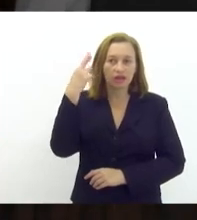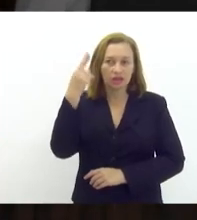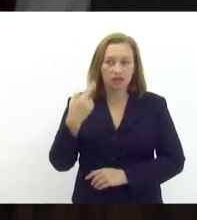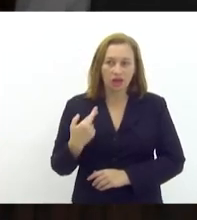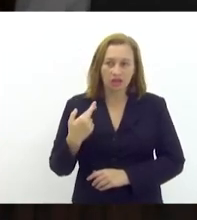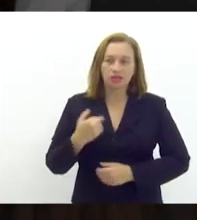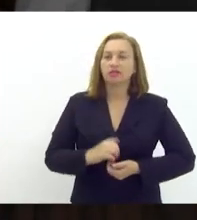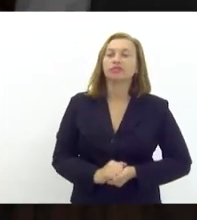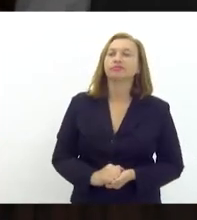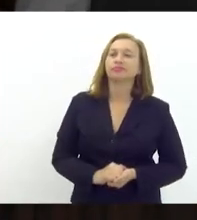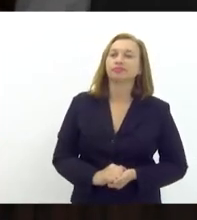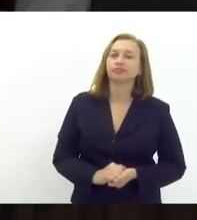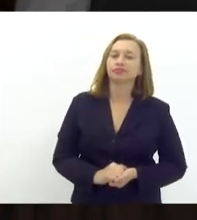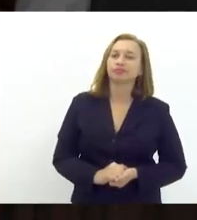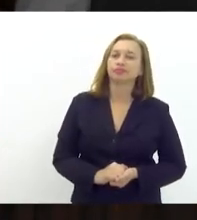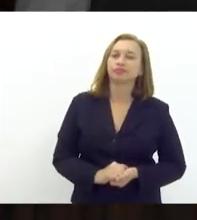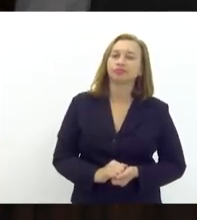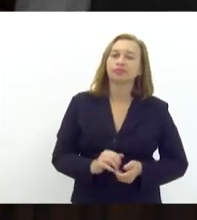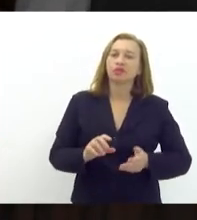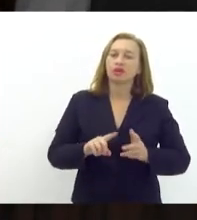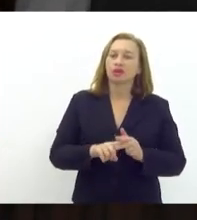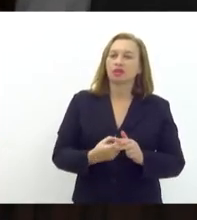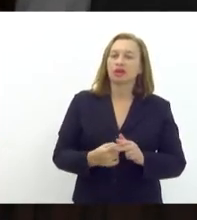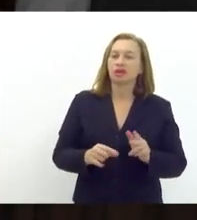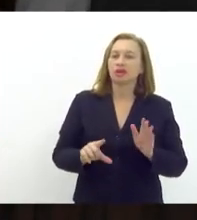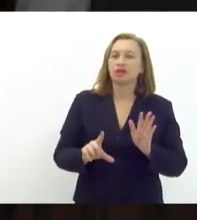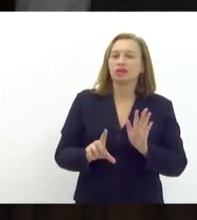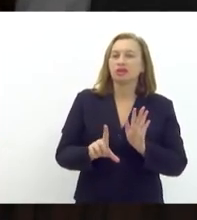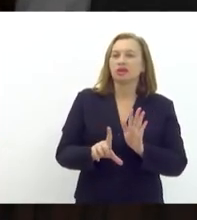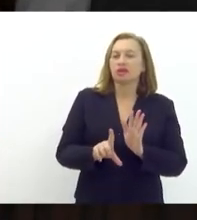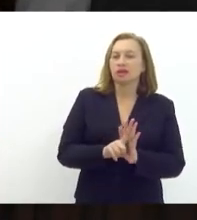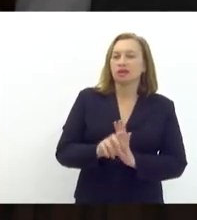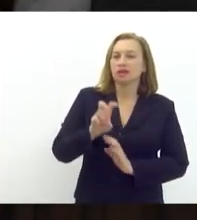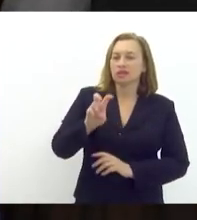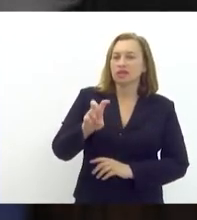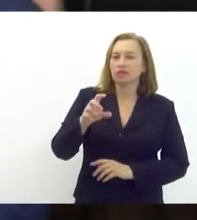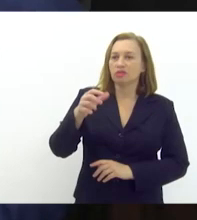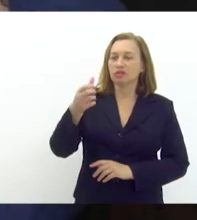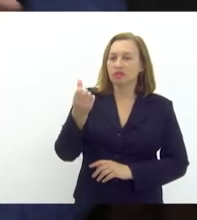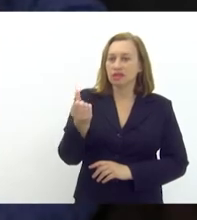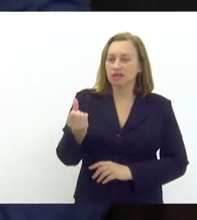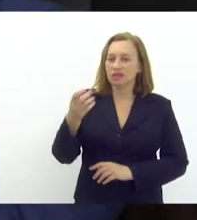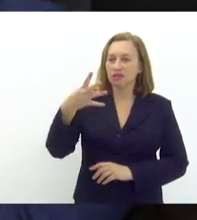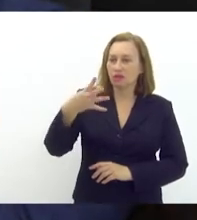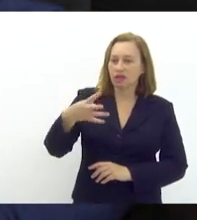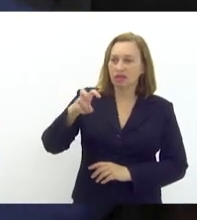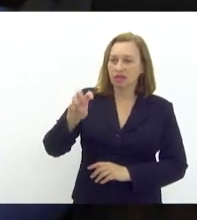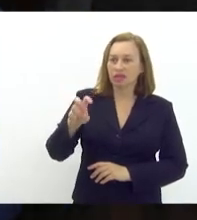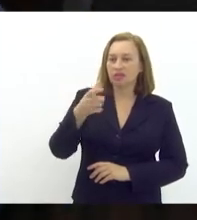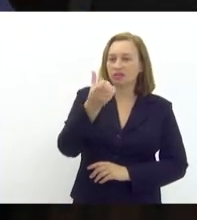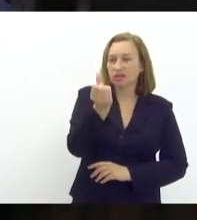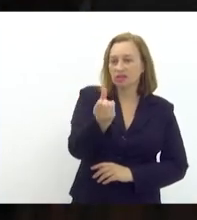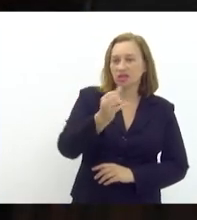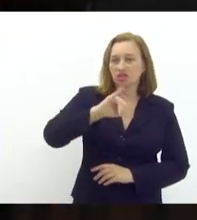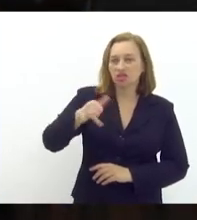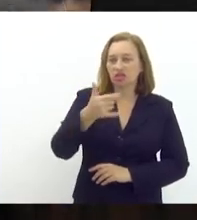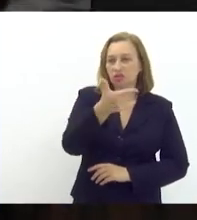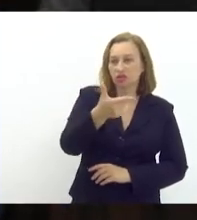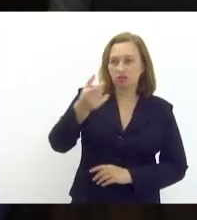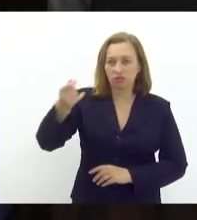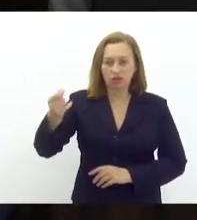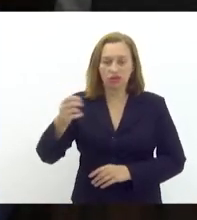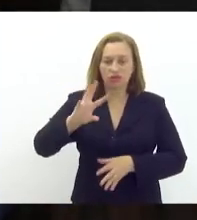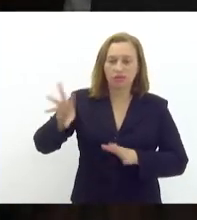que altera o anexo da lei 5.645 de 6 de janeiro 2010 para incluir no calendário